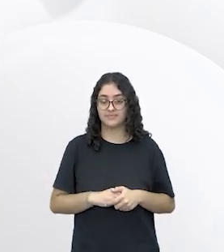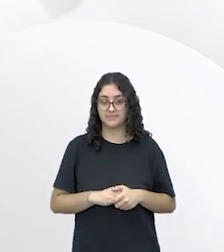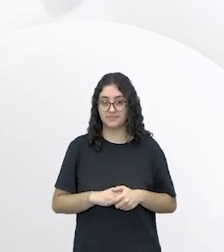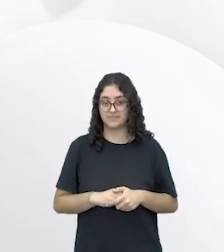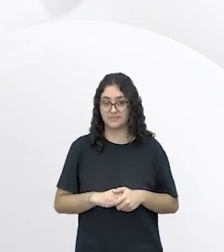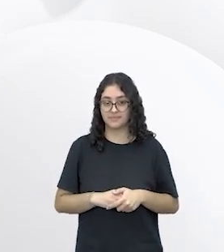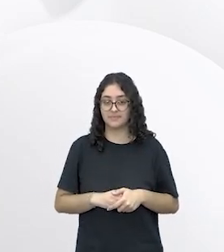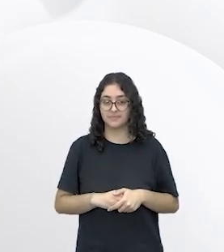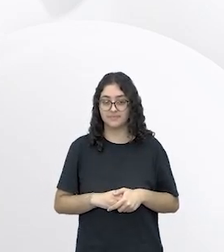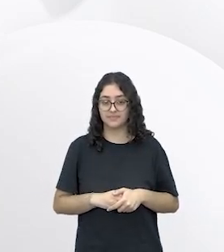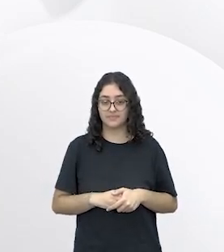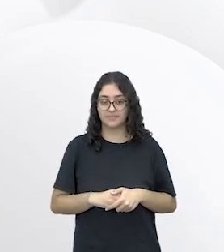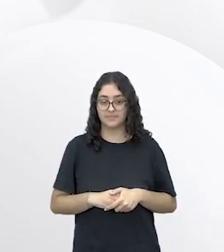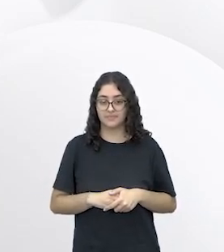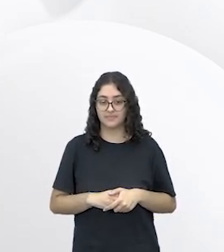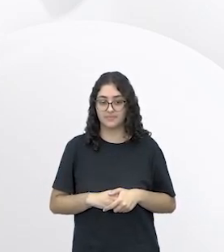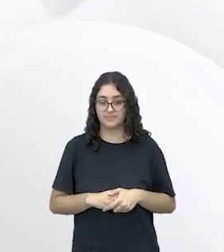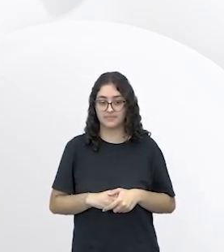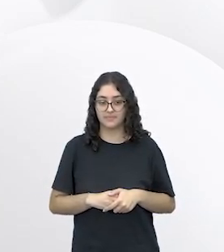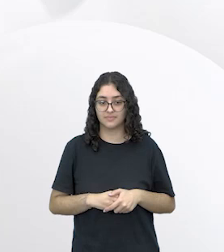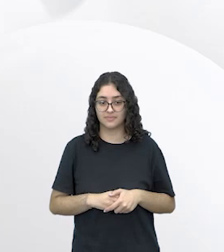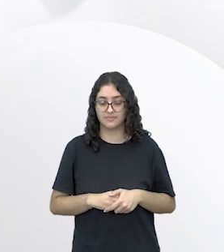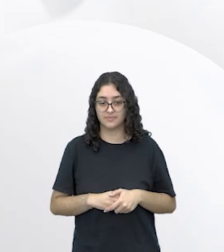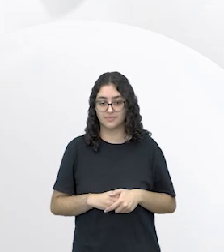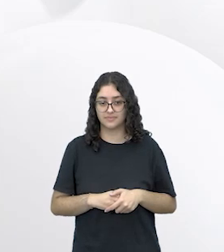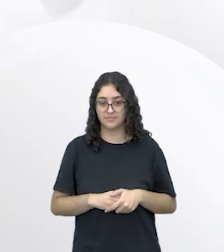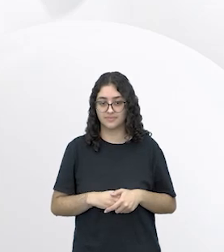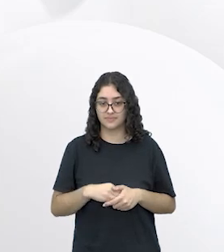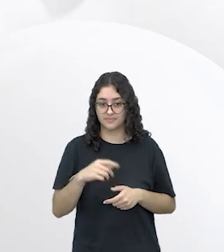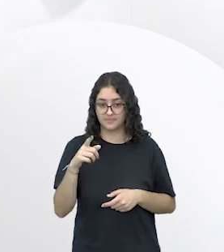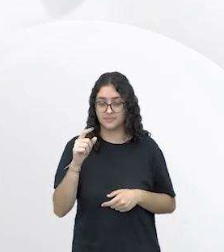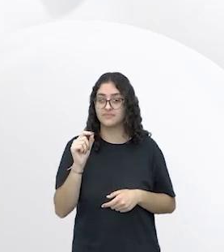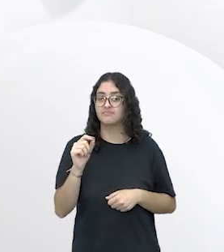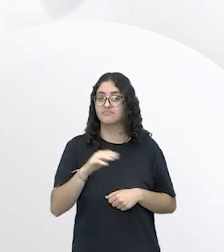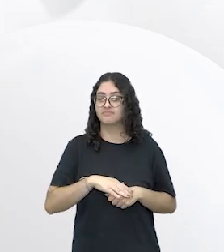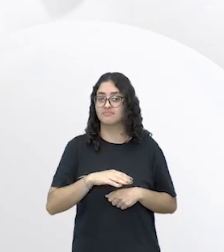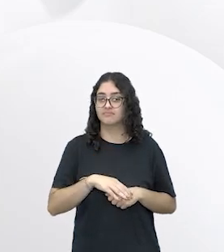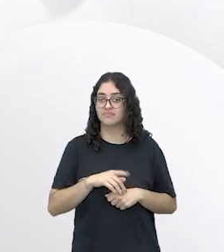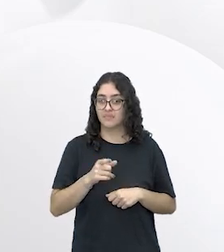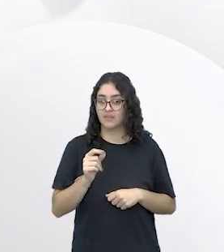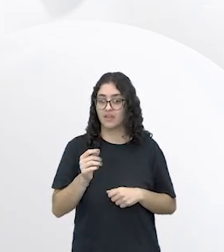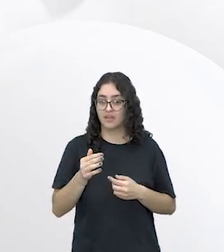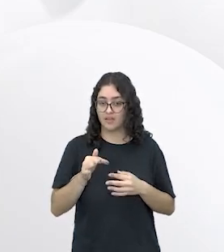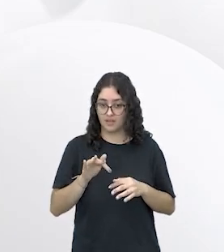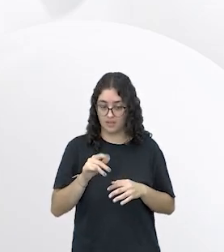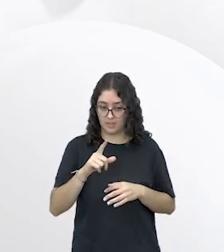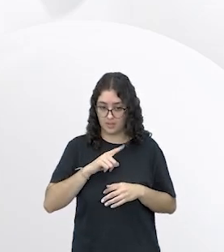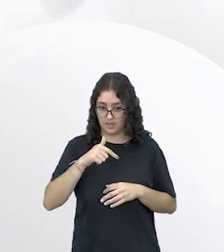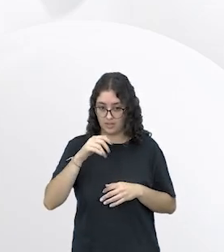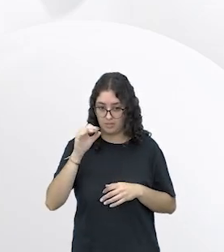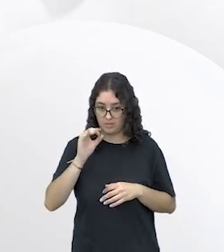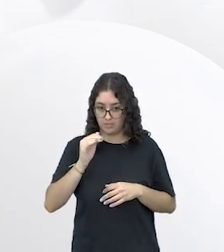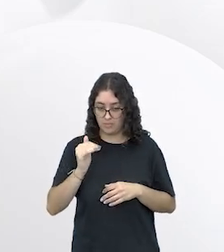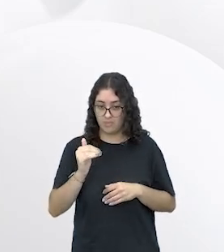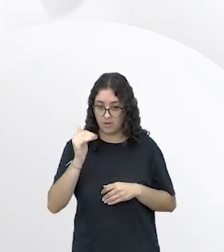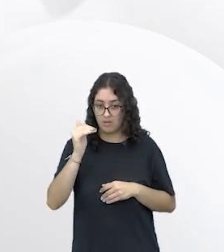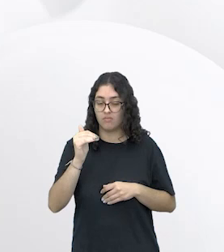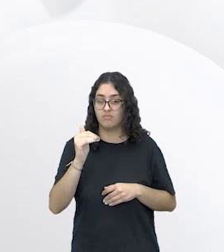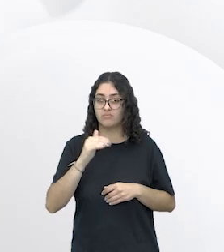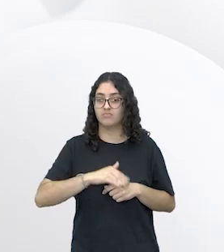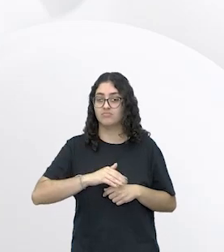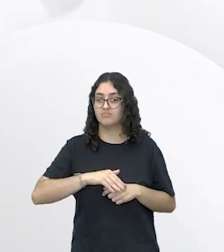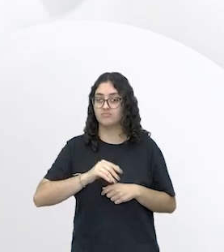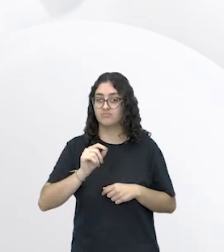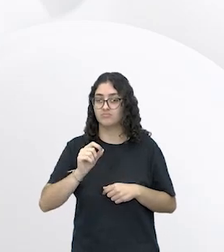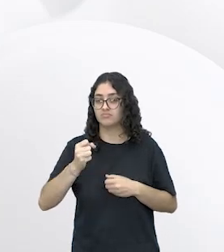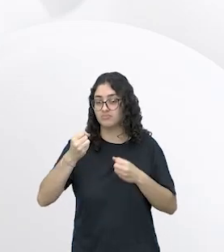Olha aqui, caneta. Aí ele faz o quê? Ele termina. Se for maior que 60%, ele vai lá aqui, ó,